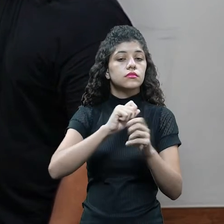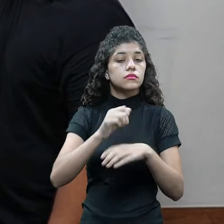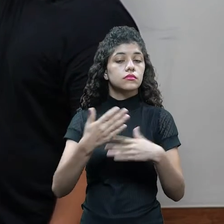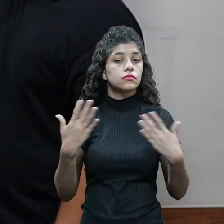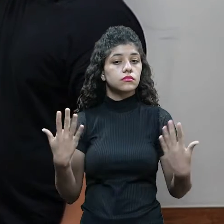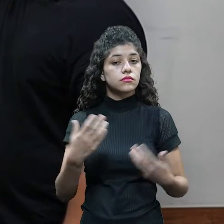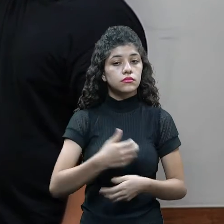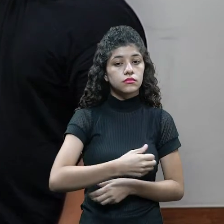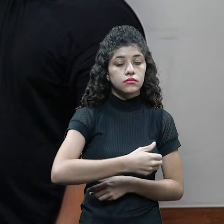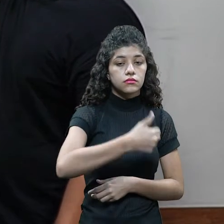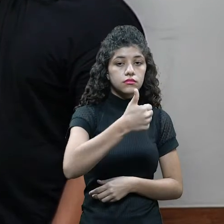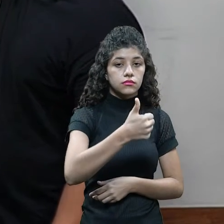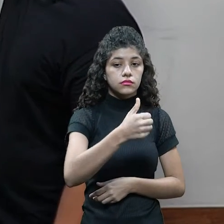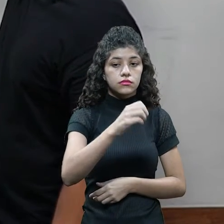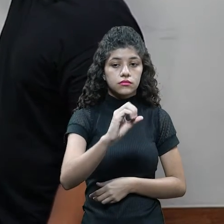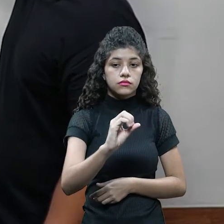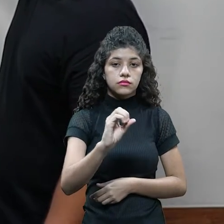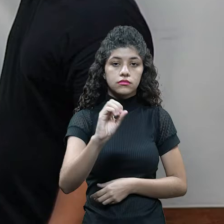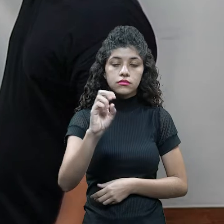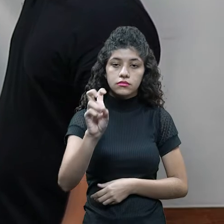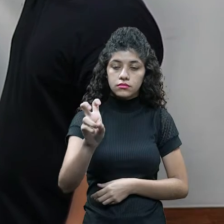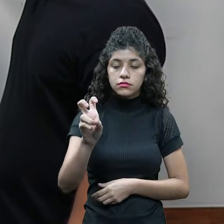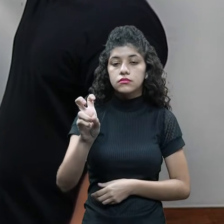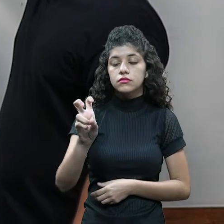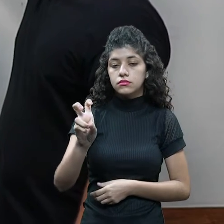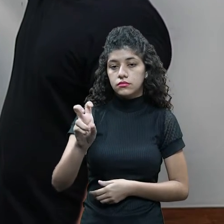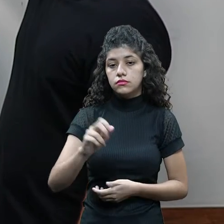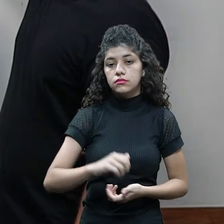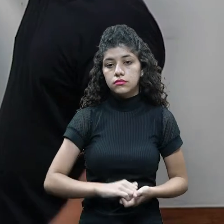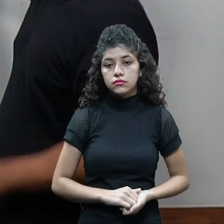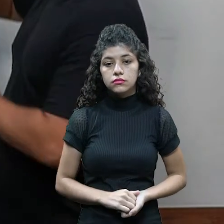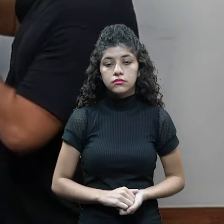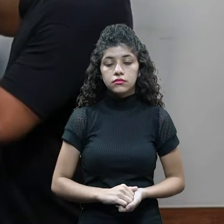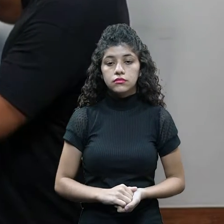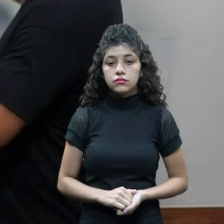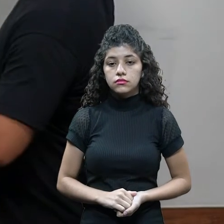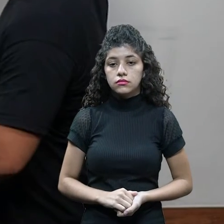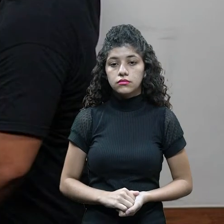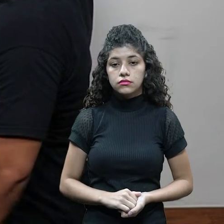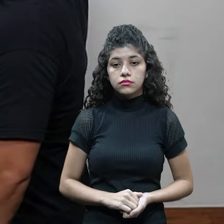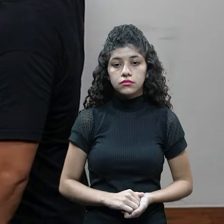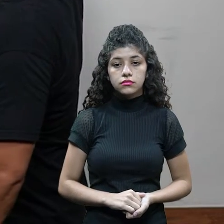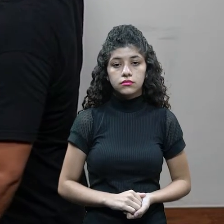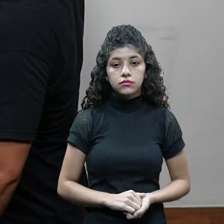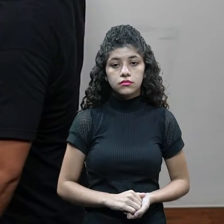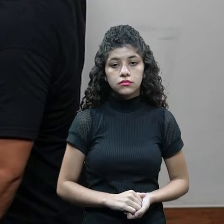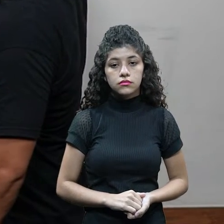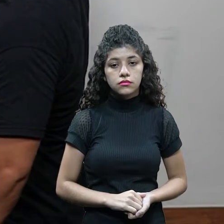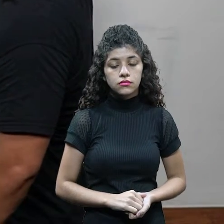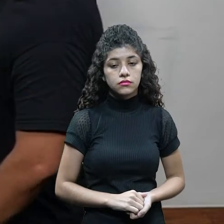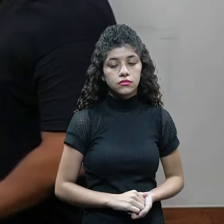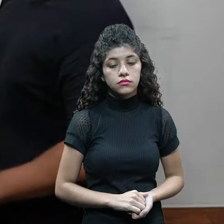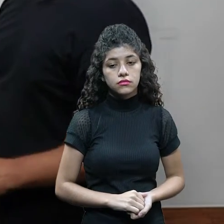vestido? 150, que é o valor inicial, menos o desconto, que é 45. Ela vai pagar